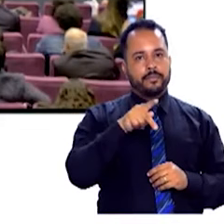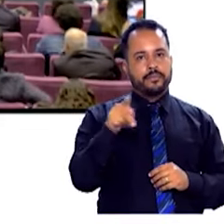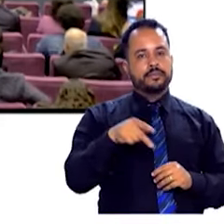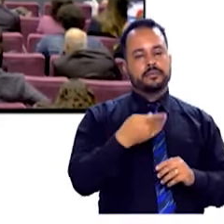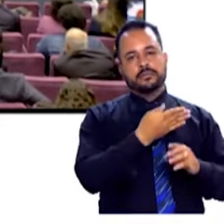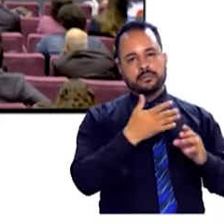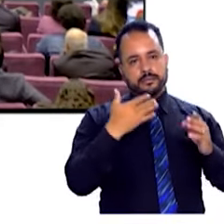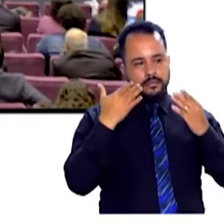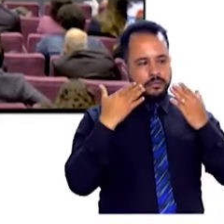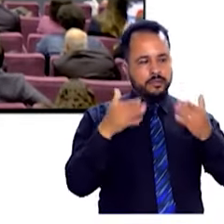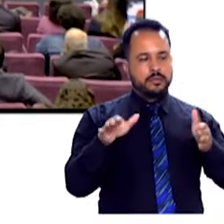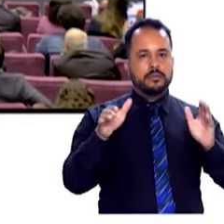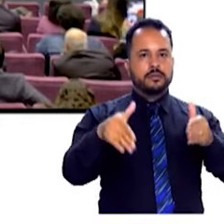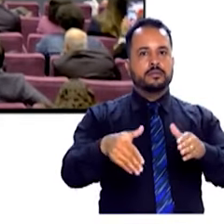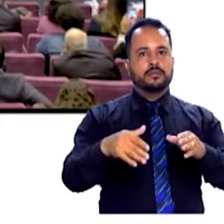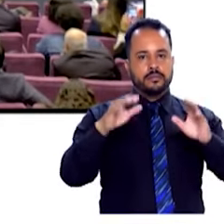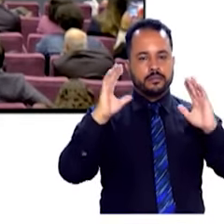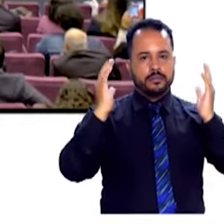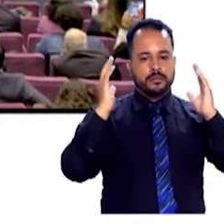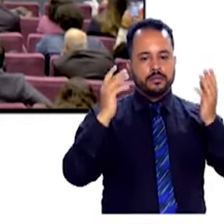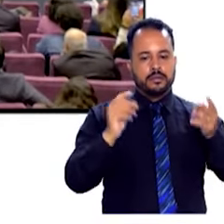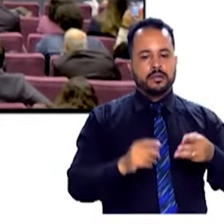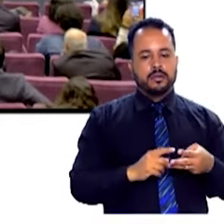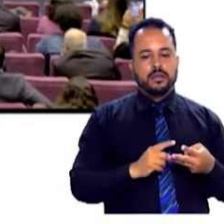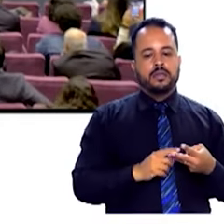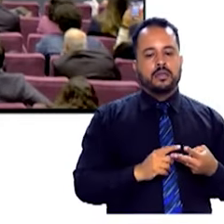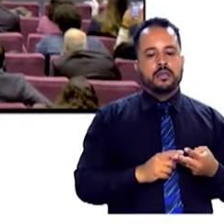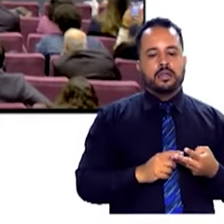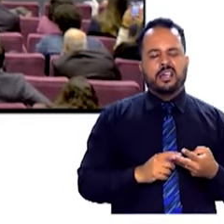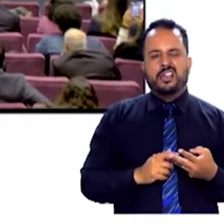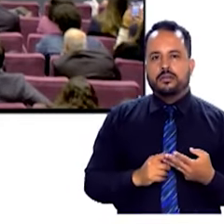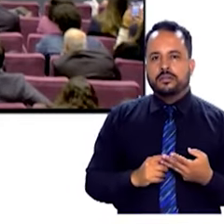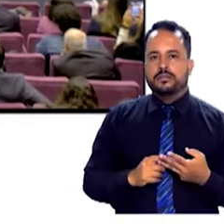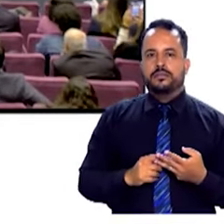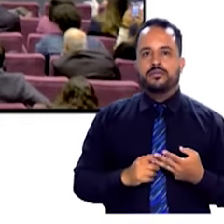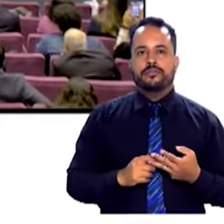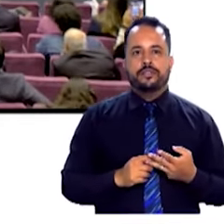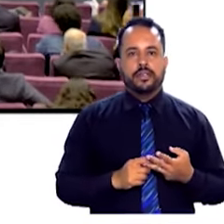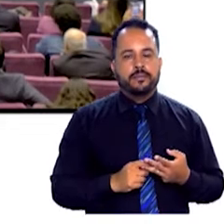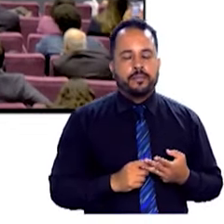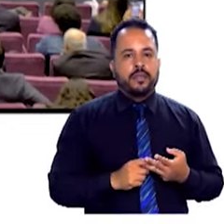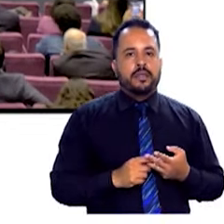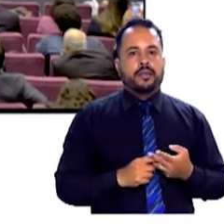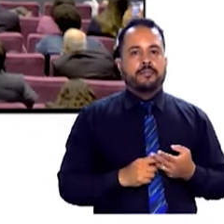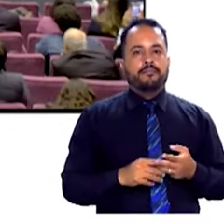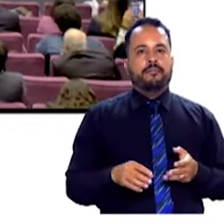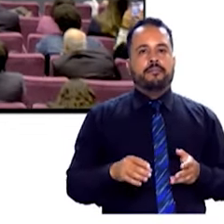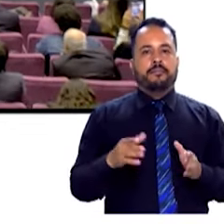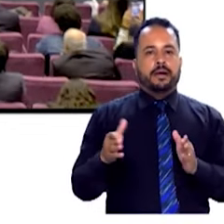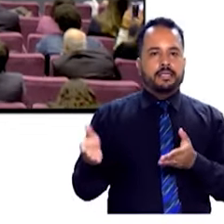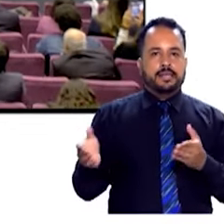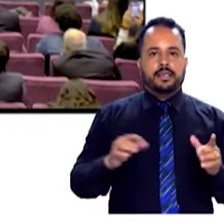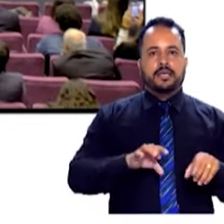obrigado e a prata da casa que já tá aqui Pou muito dinheiro obrigado obrigado